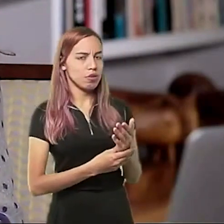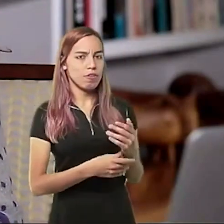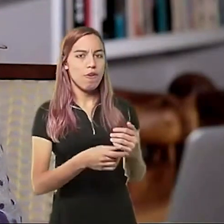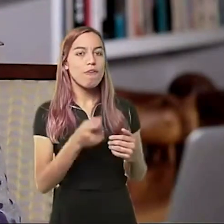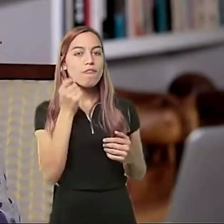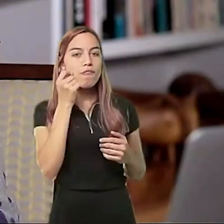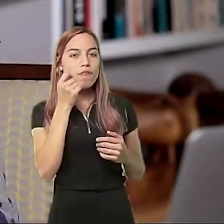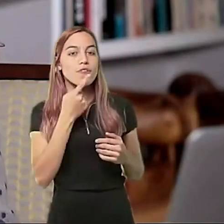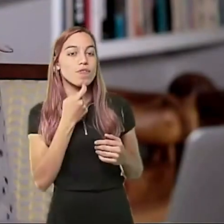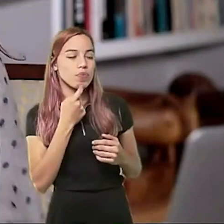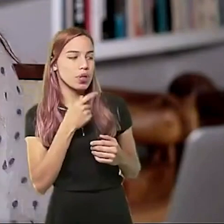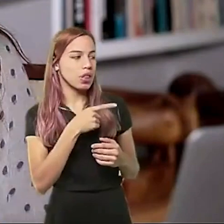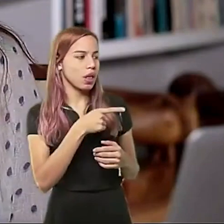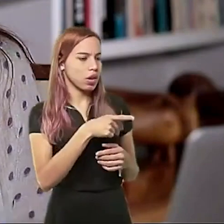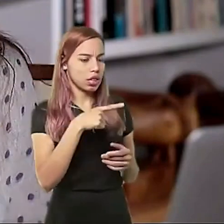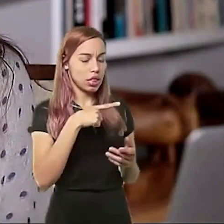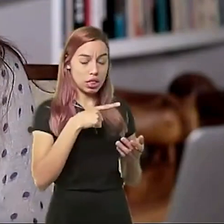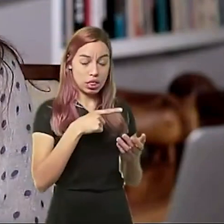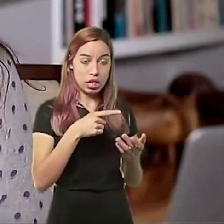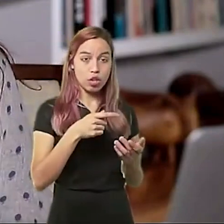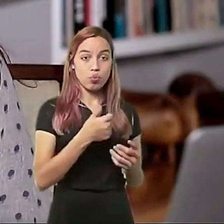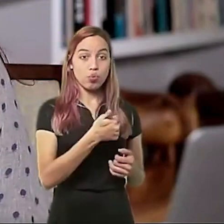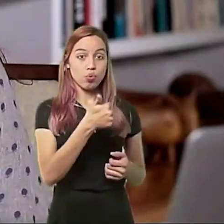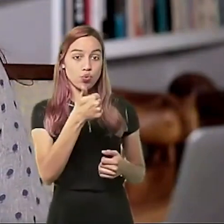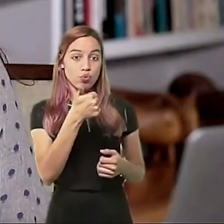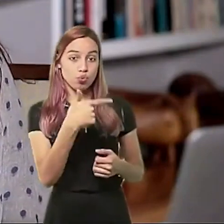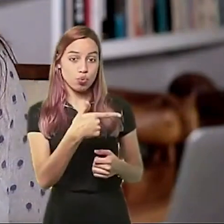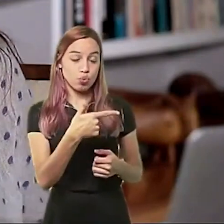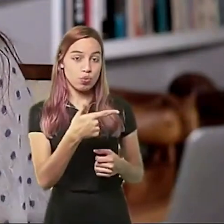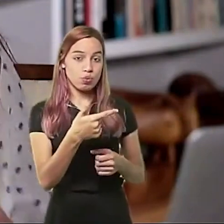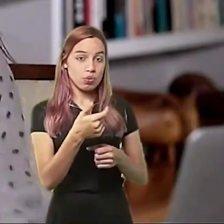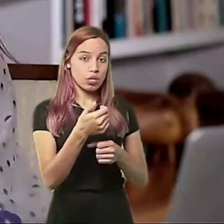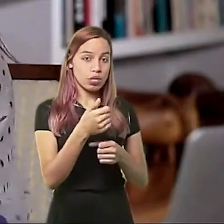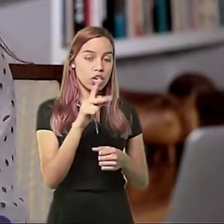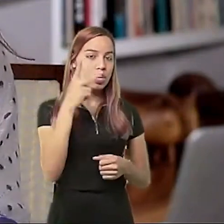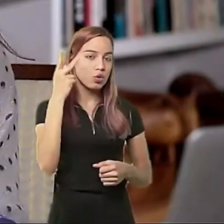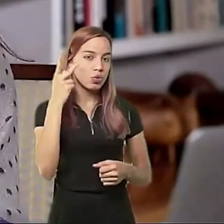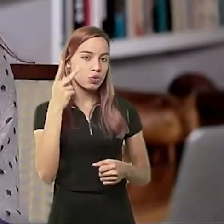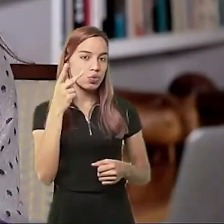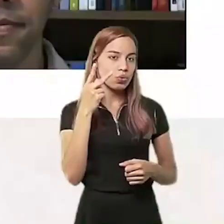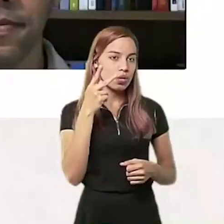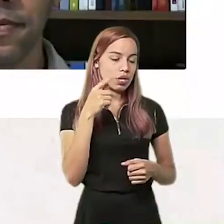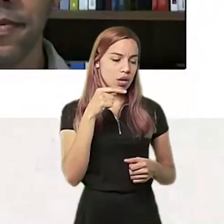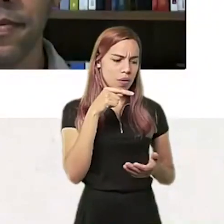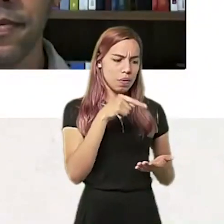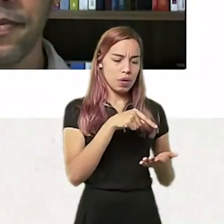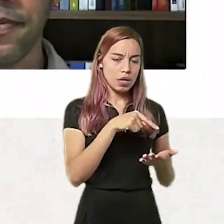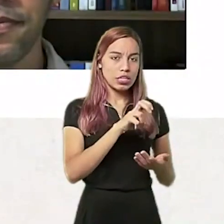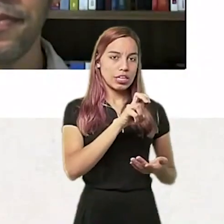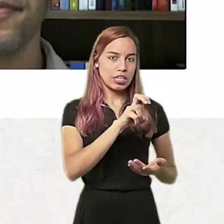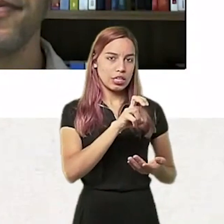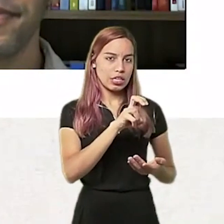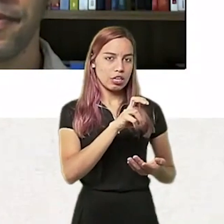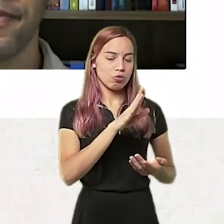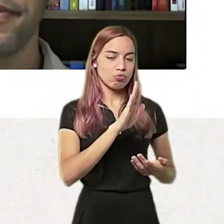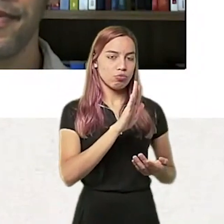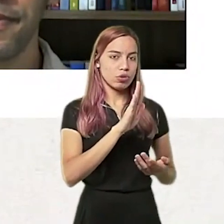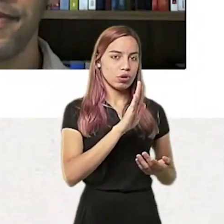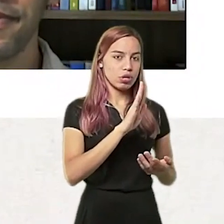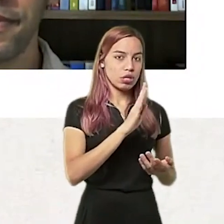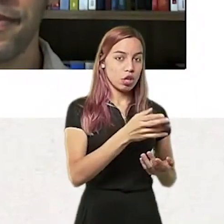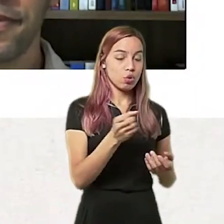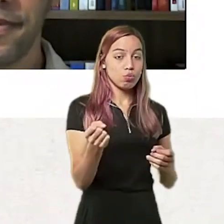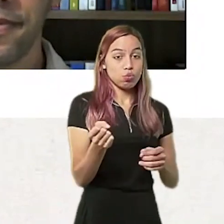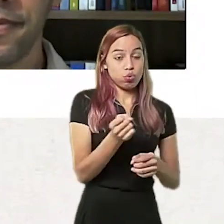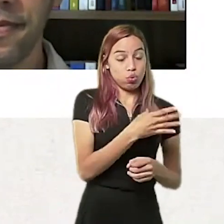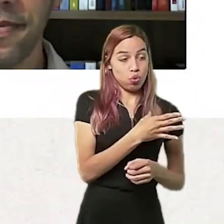12 histórias, né? Sendo 5 inéditas e as outras já publicadas no livro